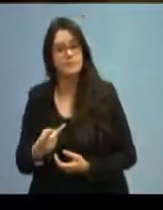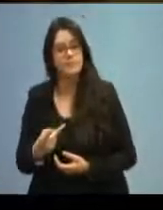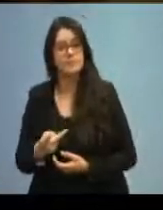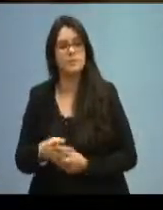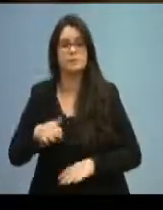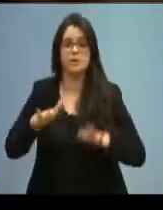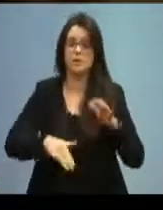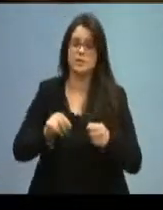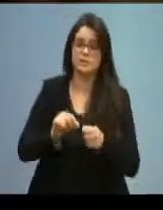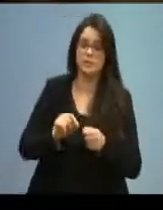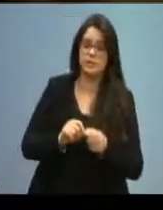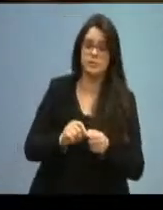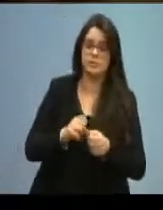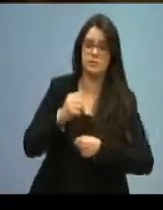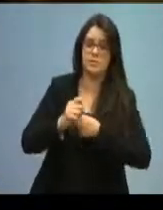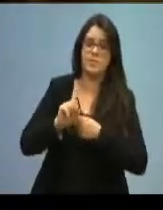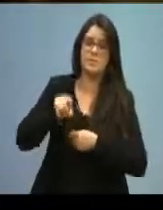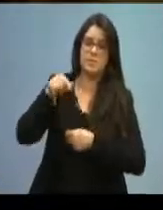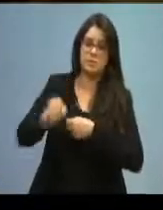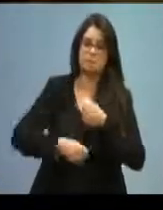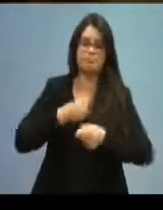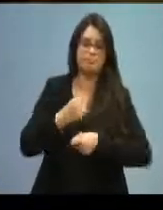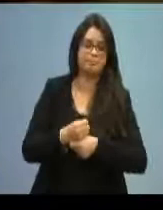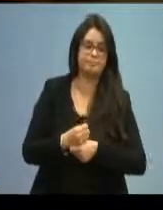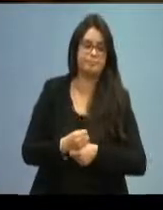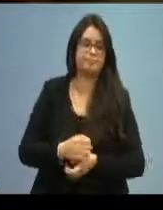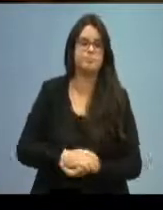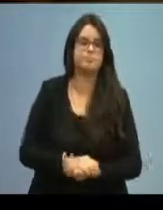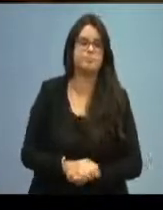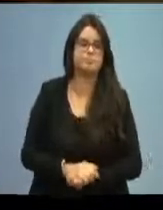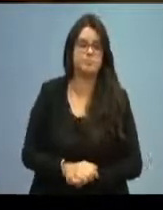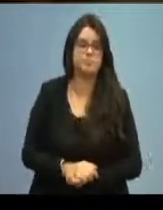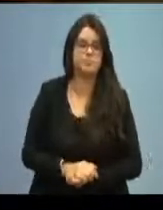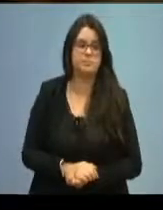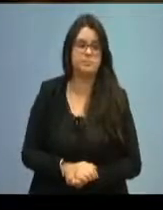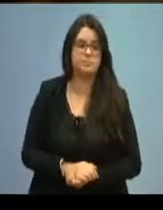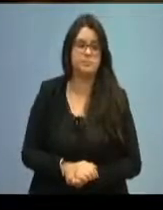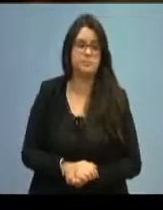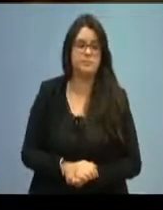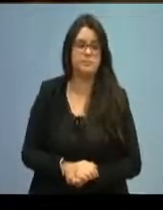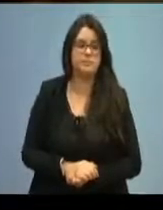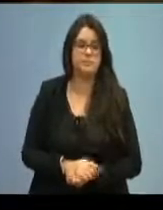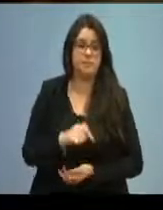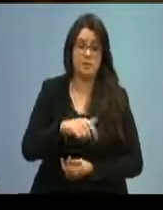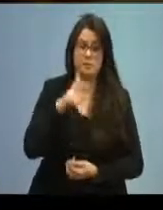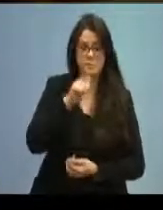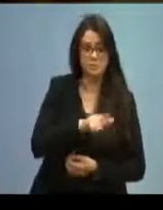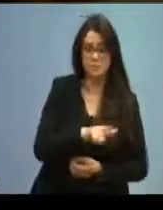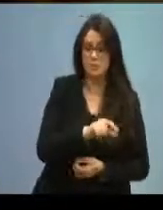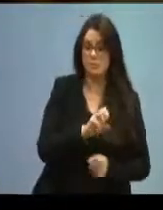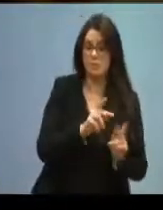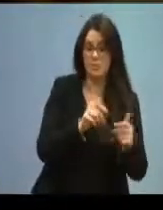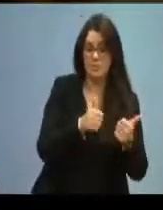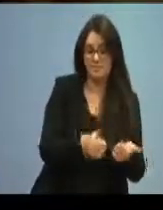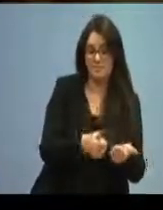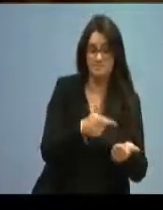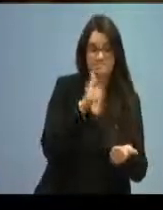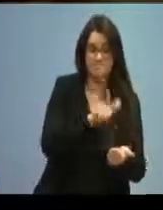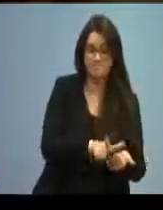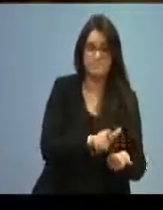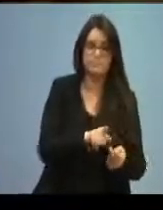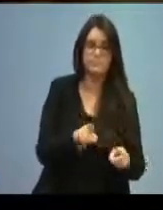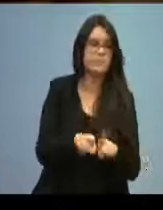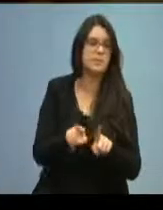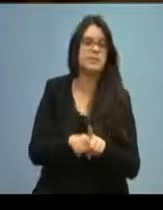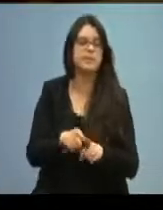próxima gestão, né? Apontou para isso. Então, assim, essa não conseguiu dar conta? Não conseguiu. Também não conseguiu